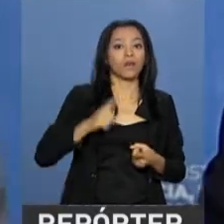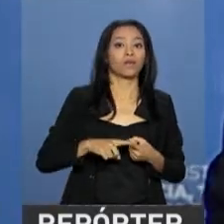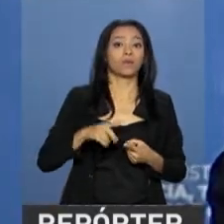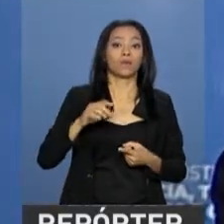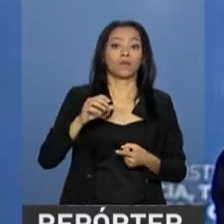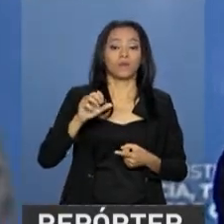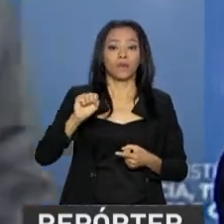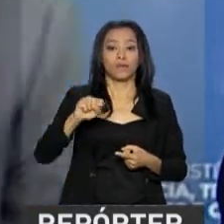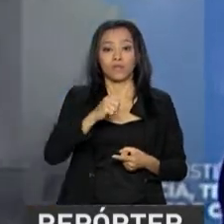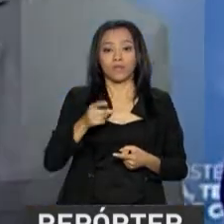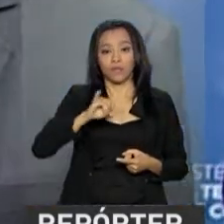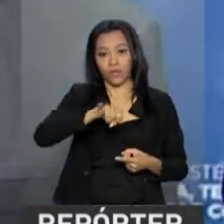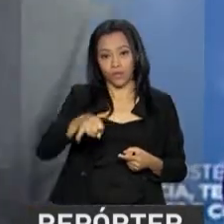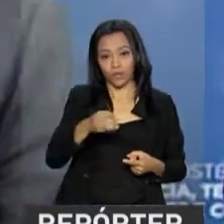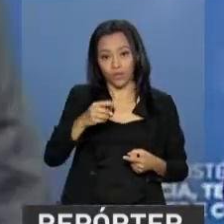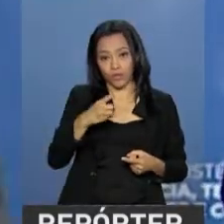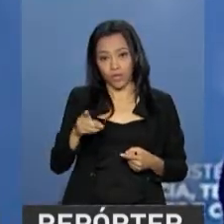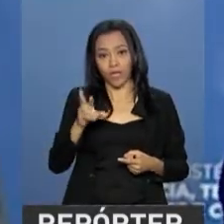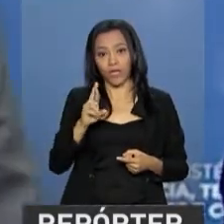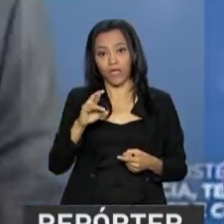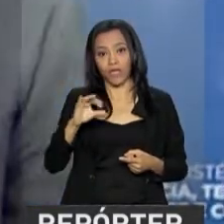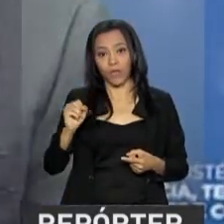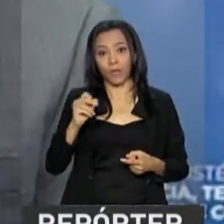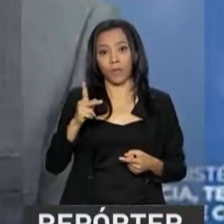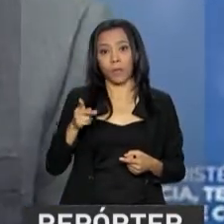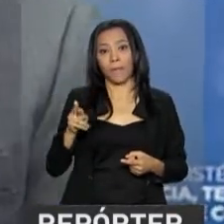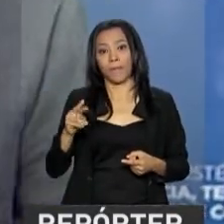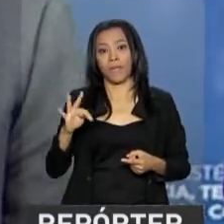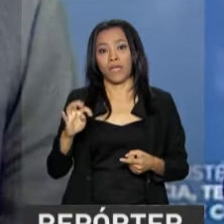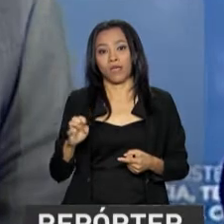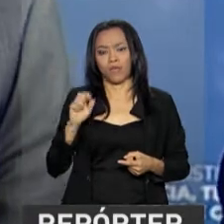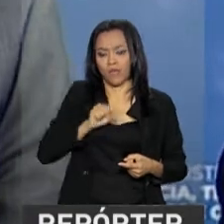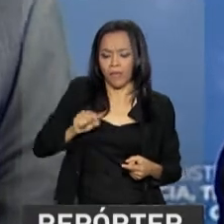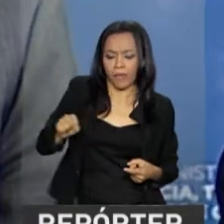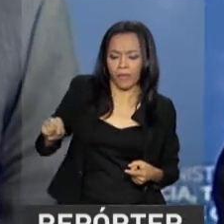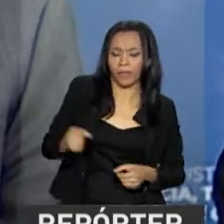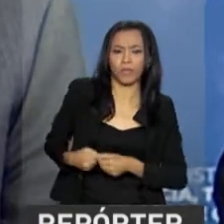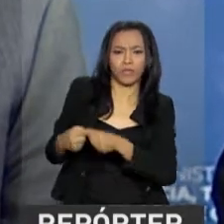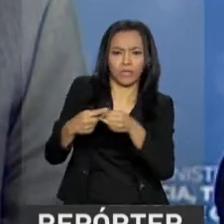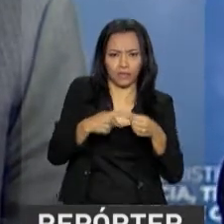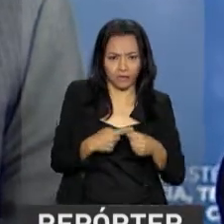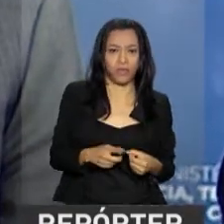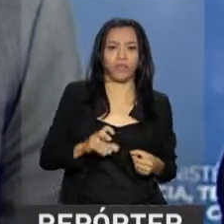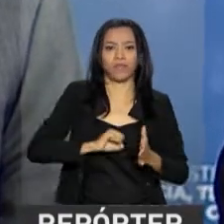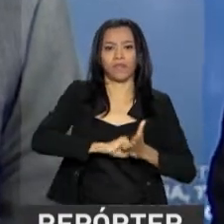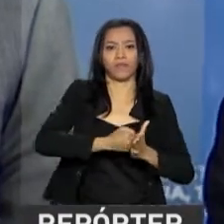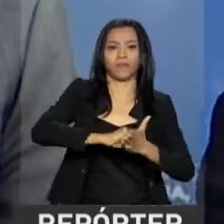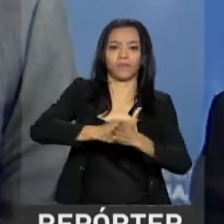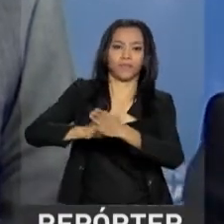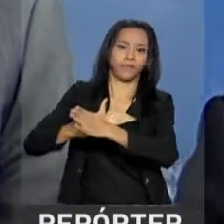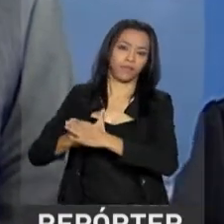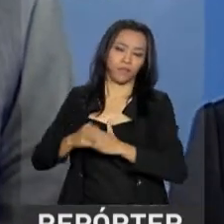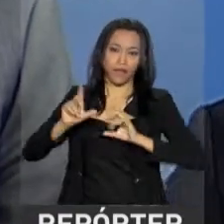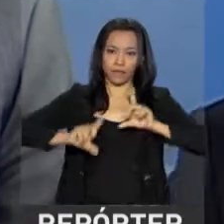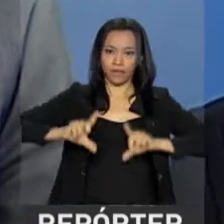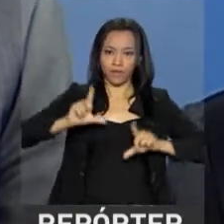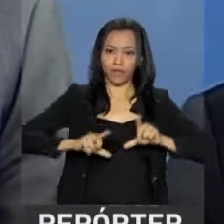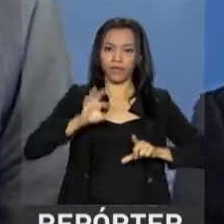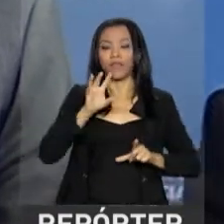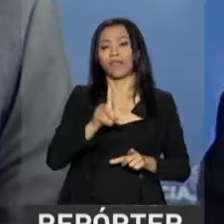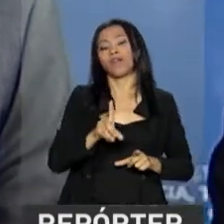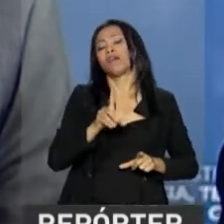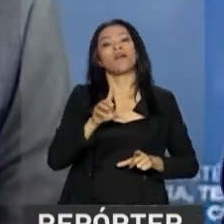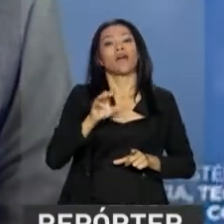congrega 21 municípios. Então, esses dois clusters, como nós chamamos, eles poderão